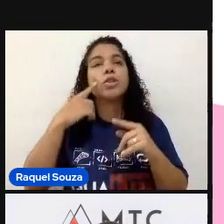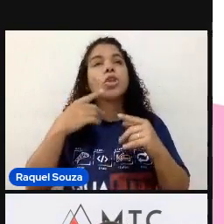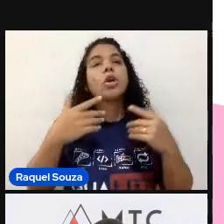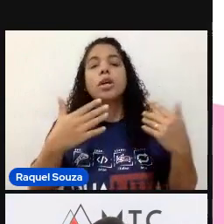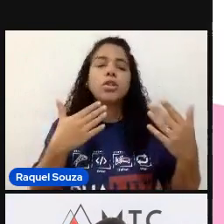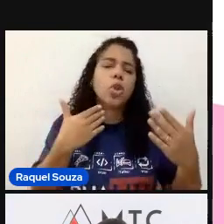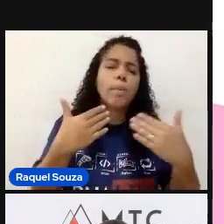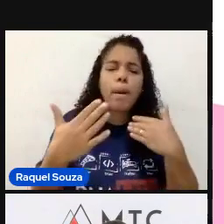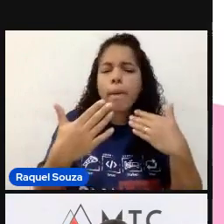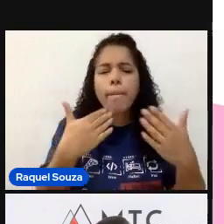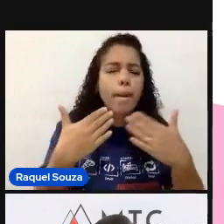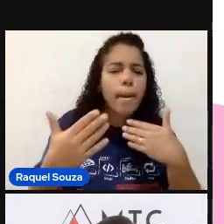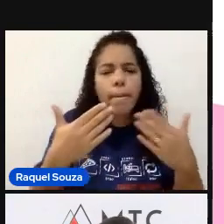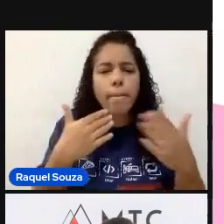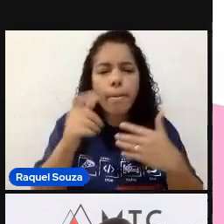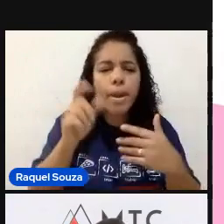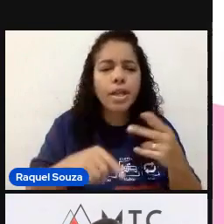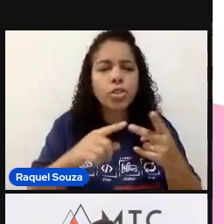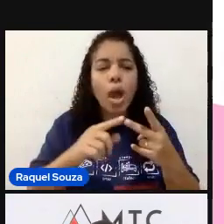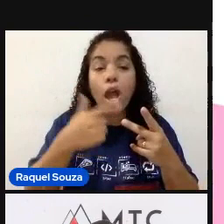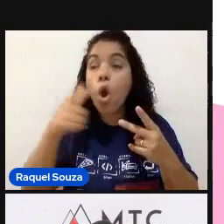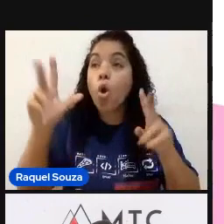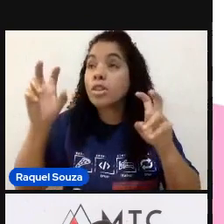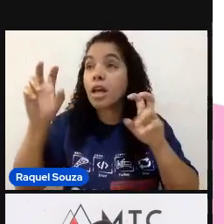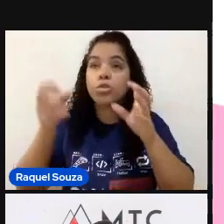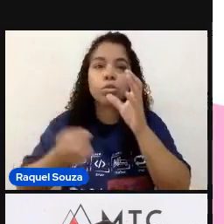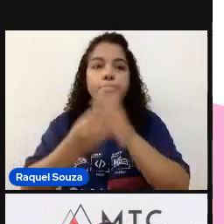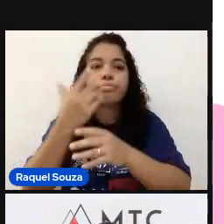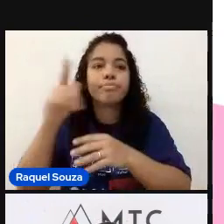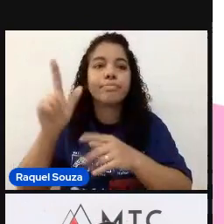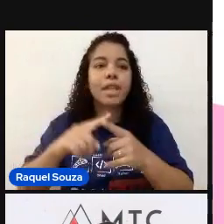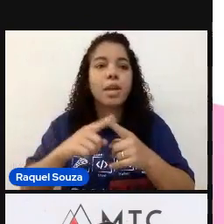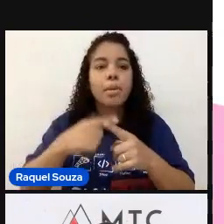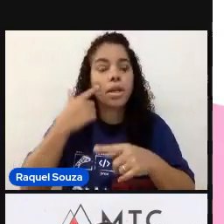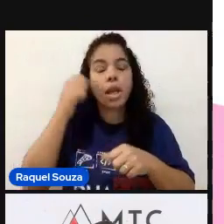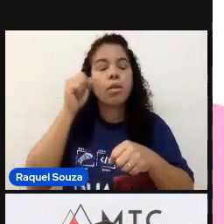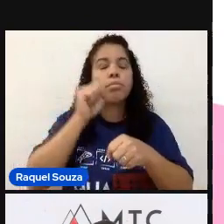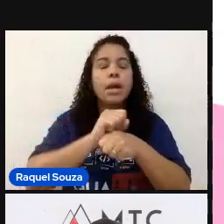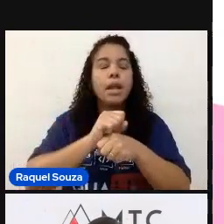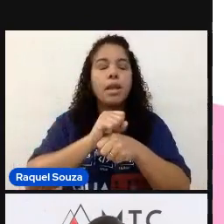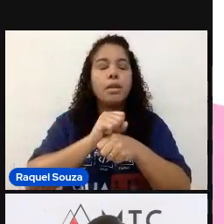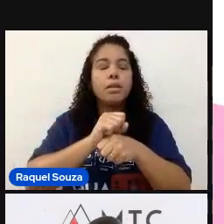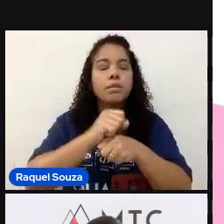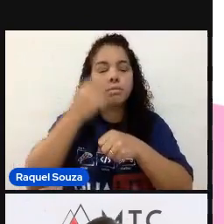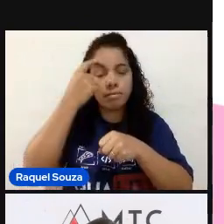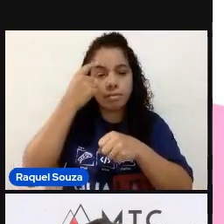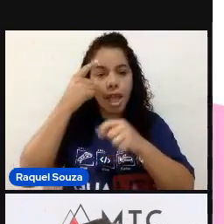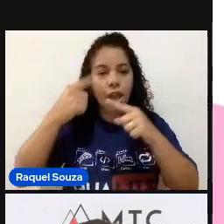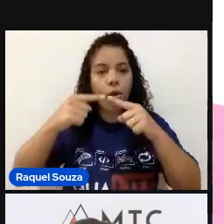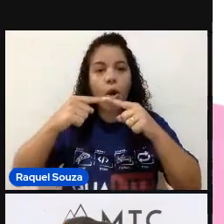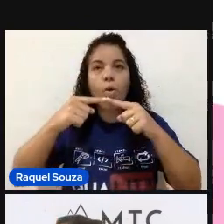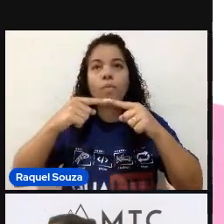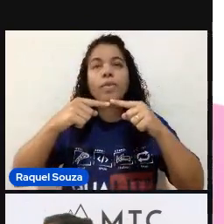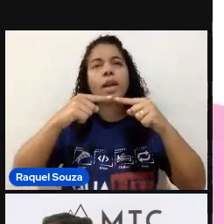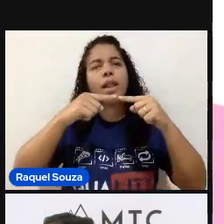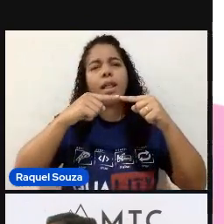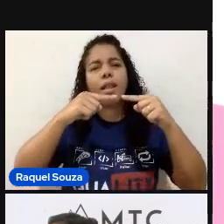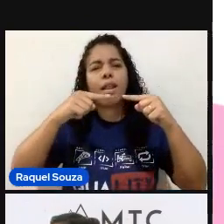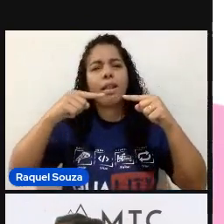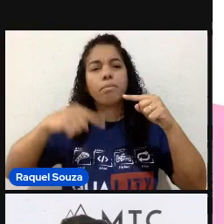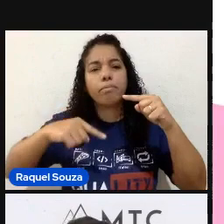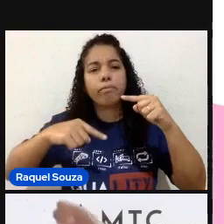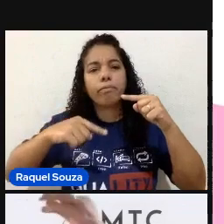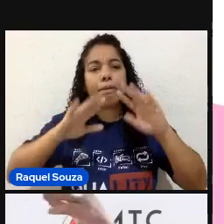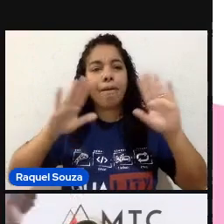aqui falando com a pessoa, tá? E do nada eu venho com outro assunto, porque eu tive uma parada ali no cérebro. Aí as pessoas que já me conhecem, inclusive,